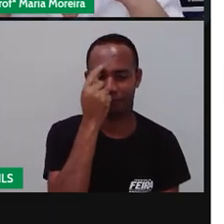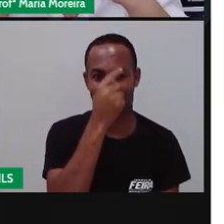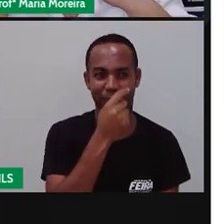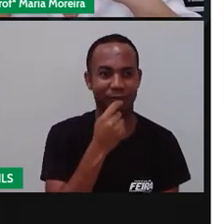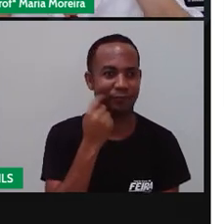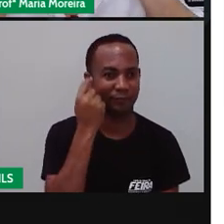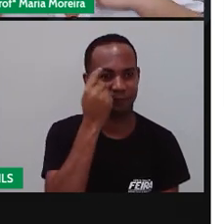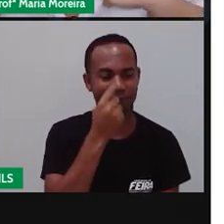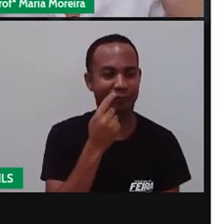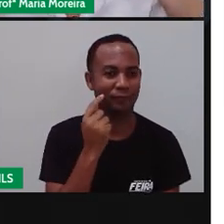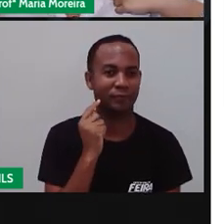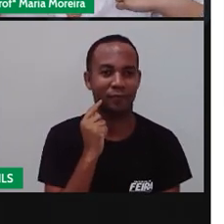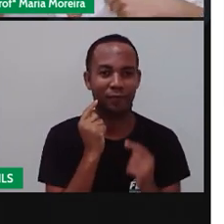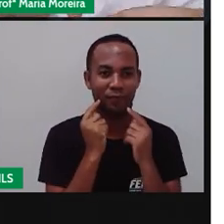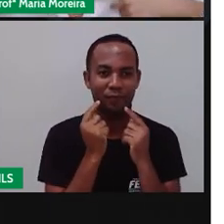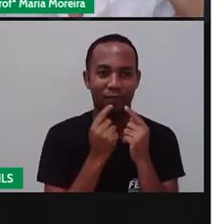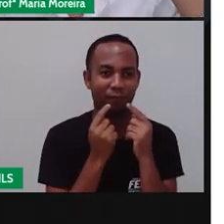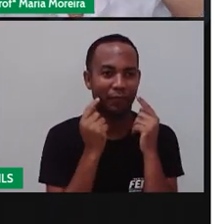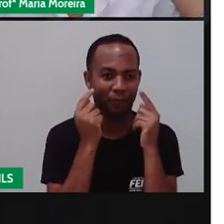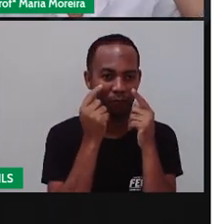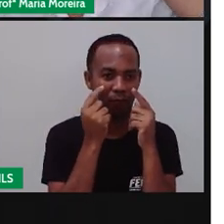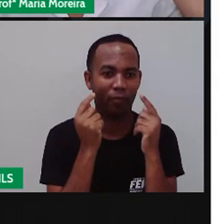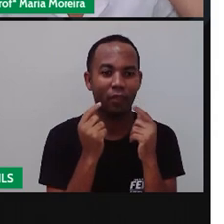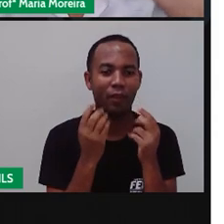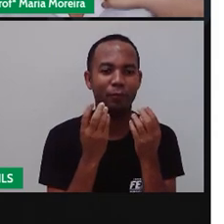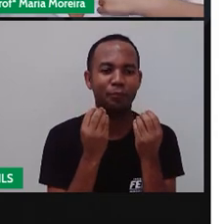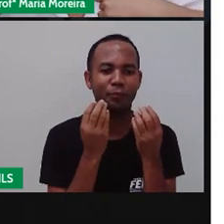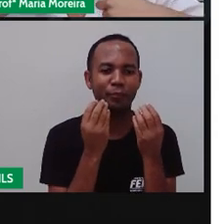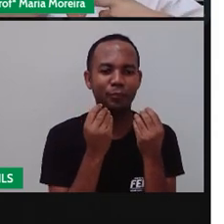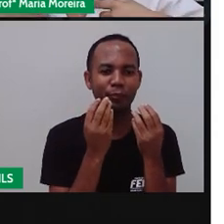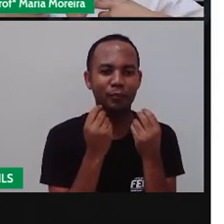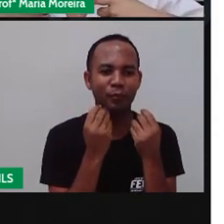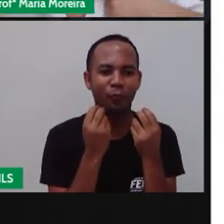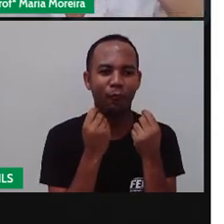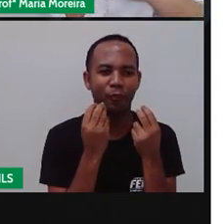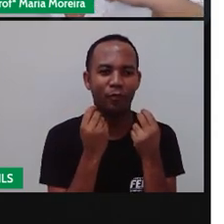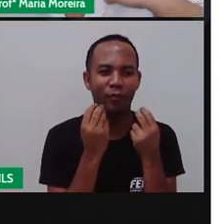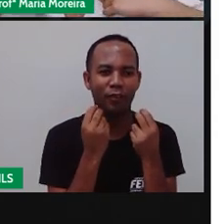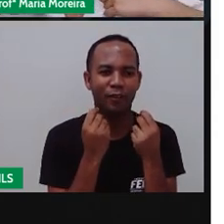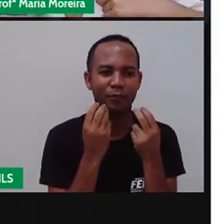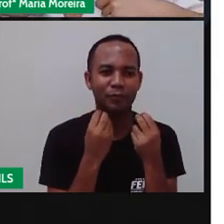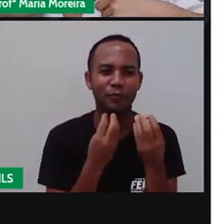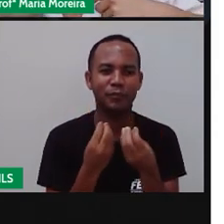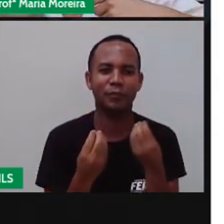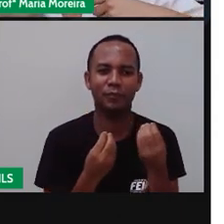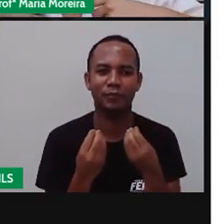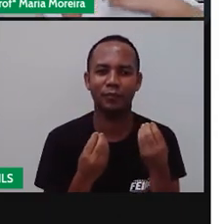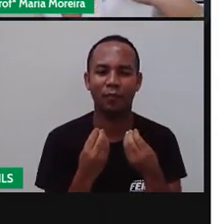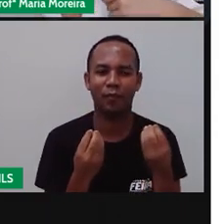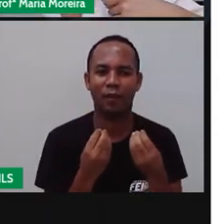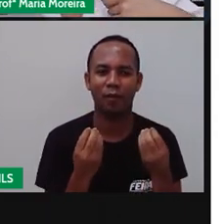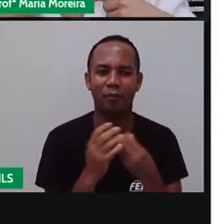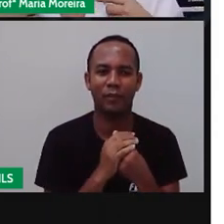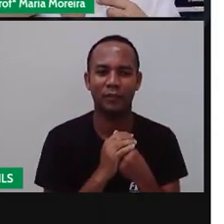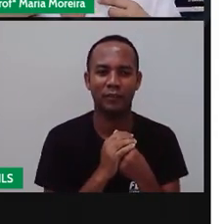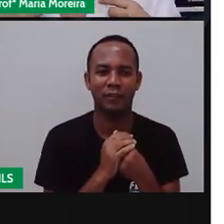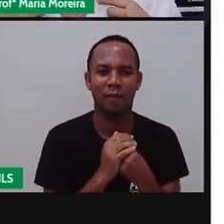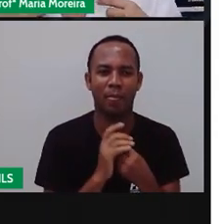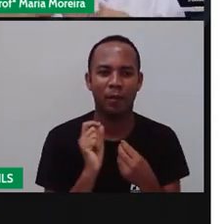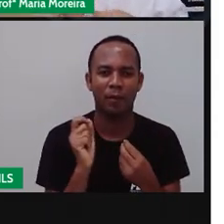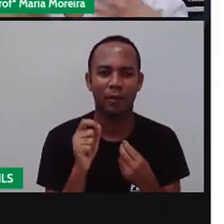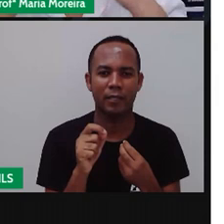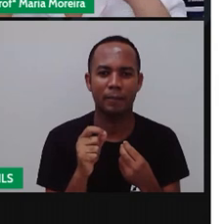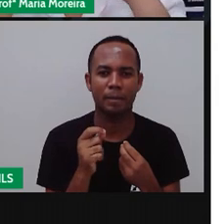as papilas gustativas, né? Que ficam aqui na parte interna da boca, que é uma parte do que possibilita esse